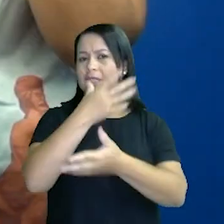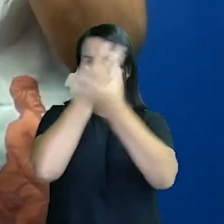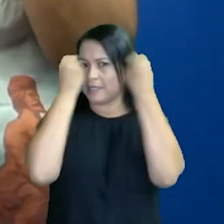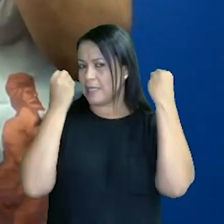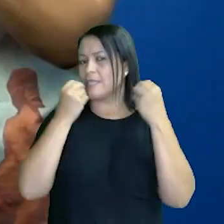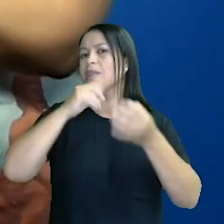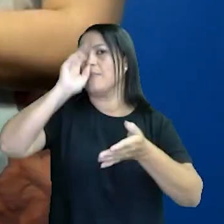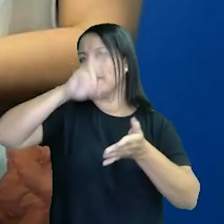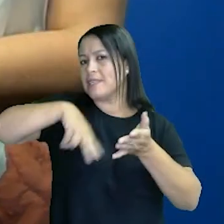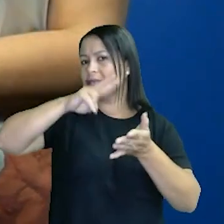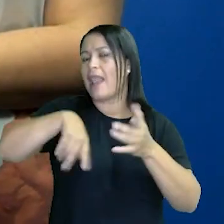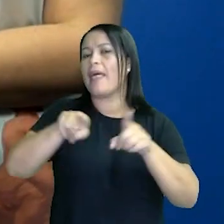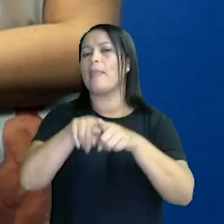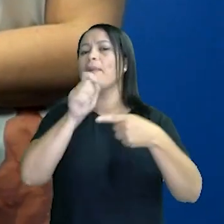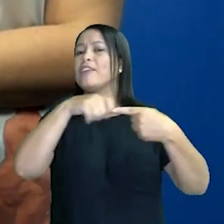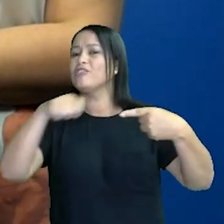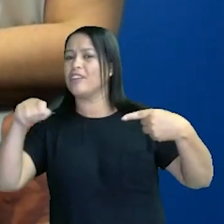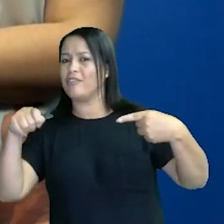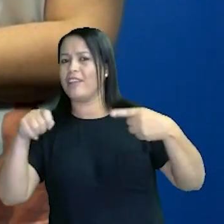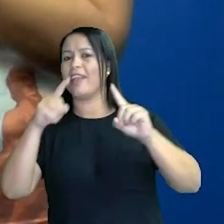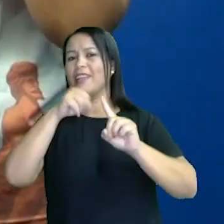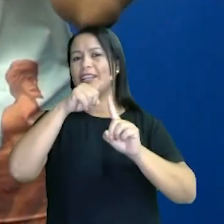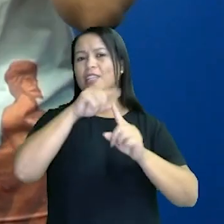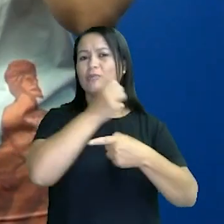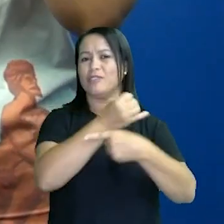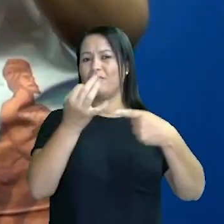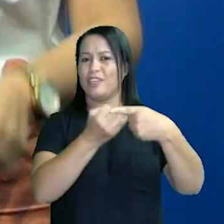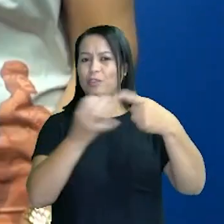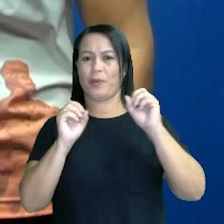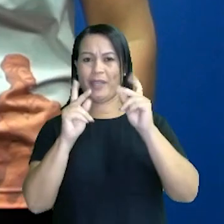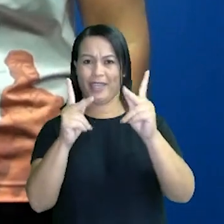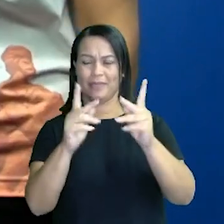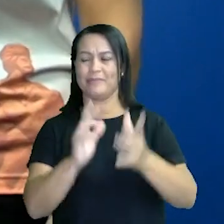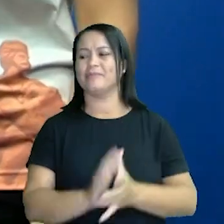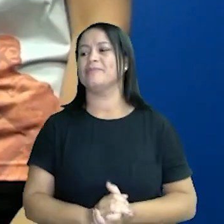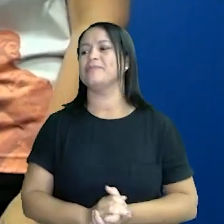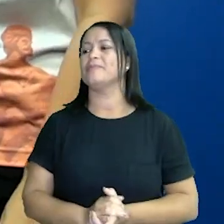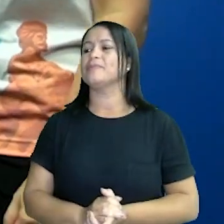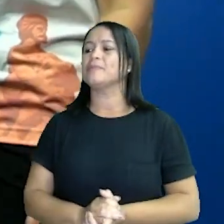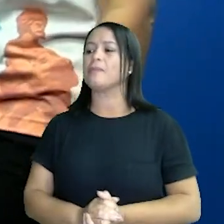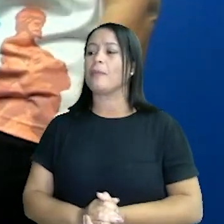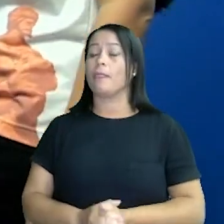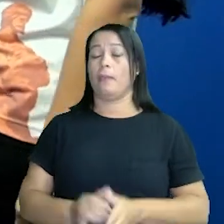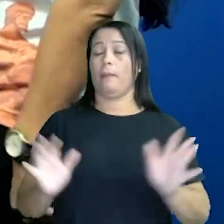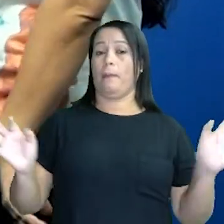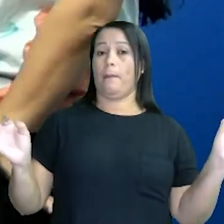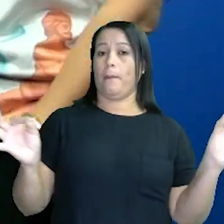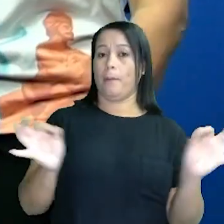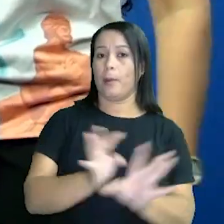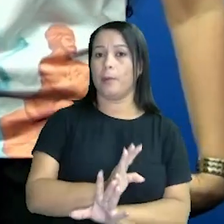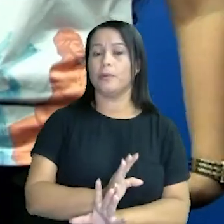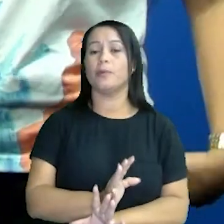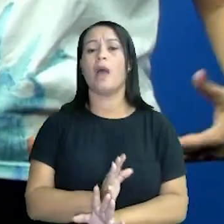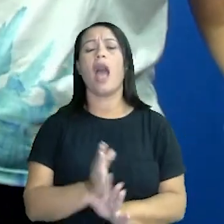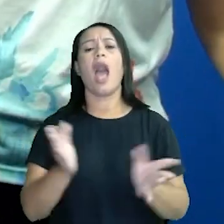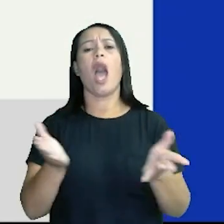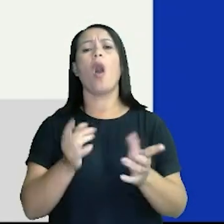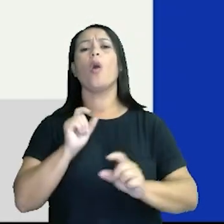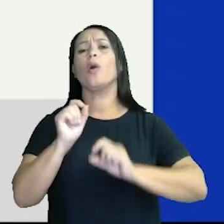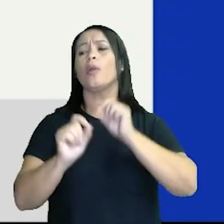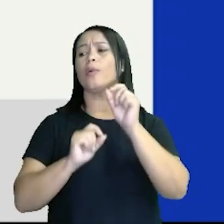como é que a gente tem que ler cada tipo de fração. Tá certo? Ok? Pronto.